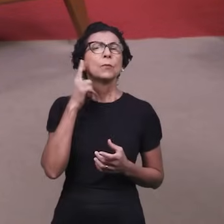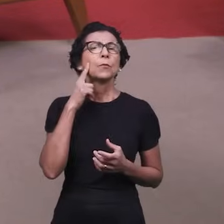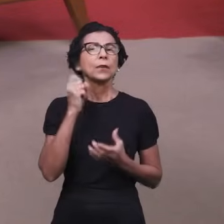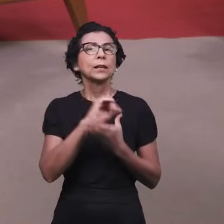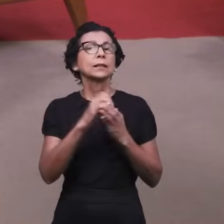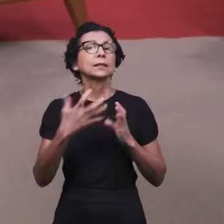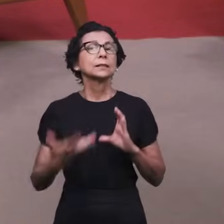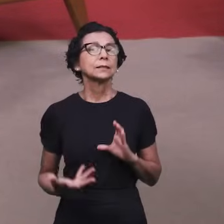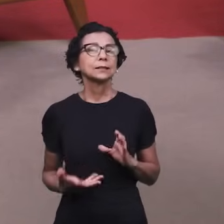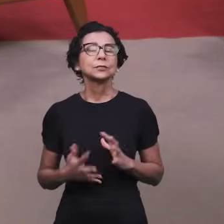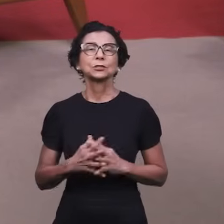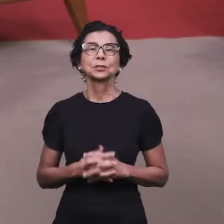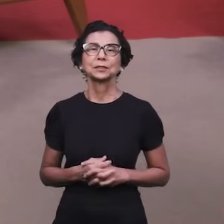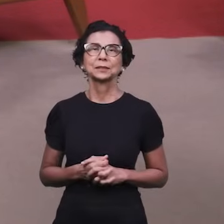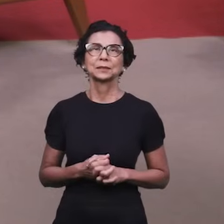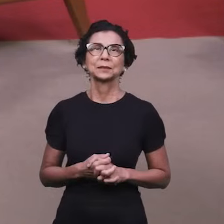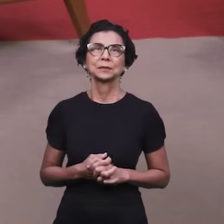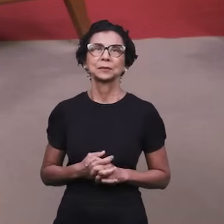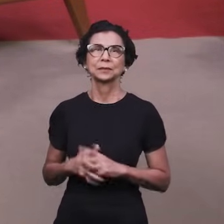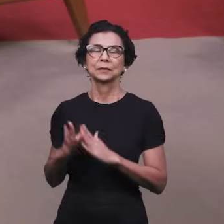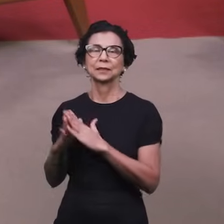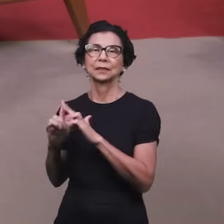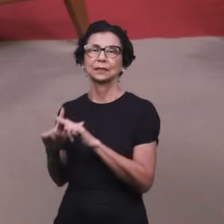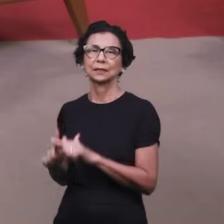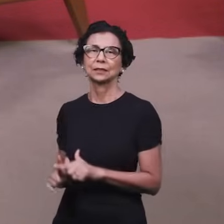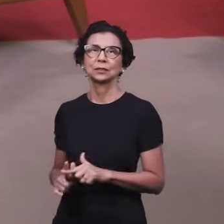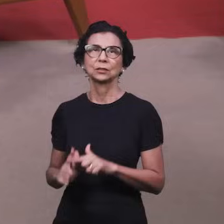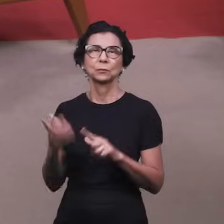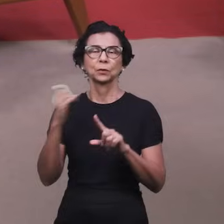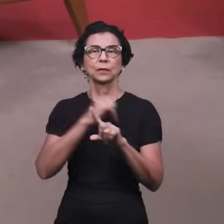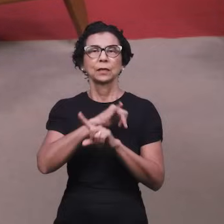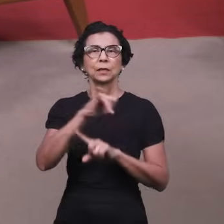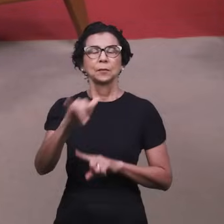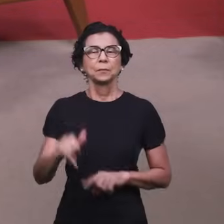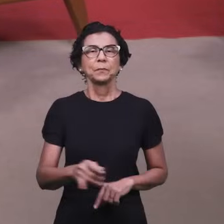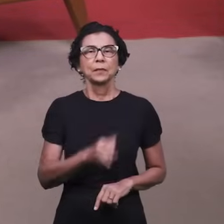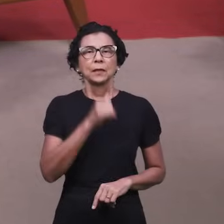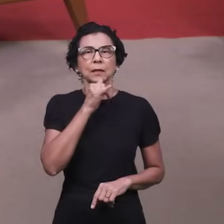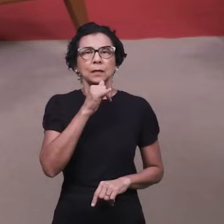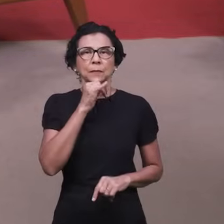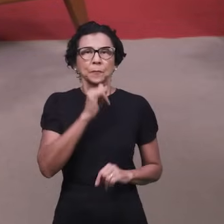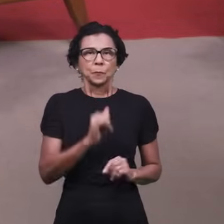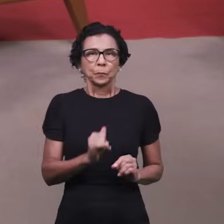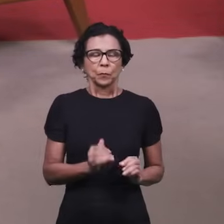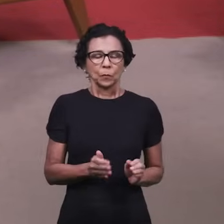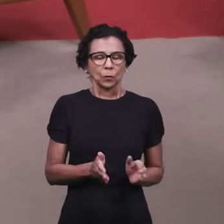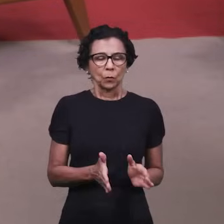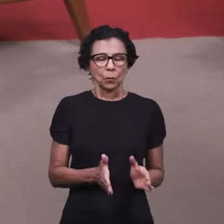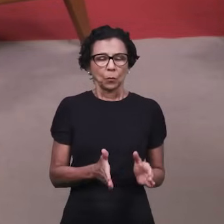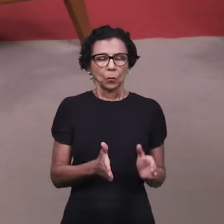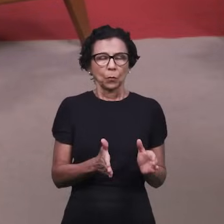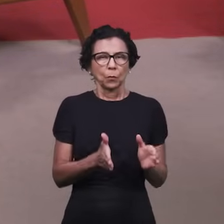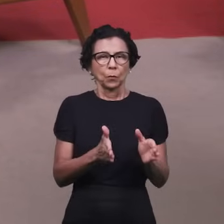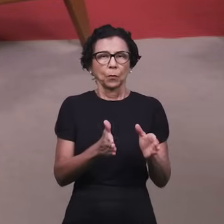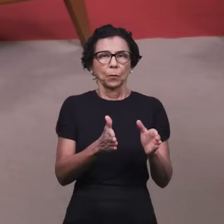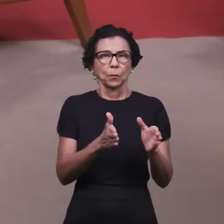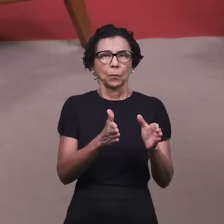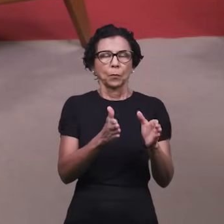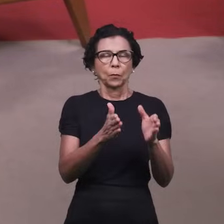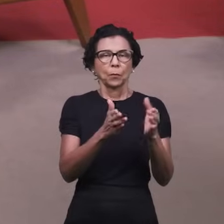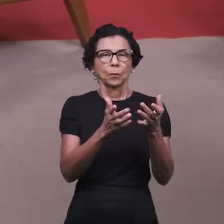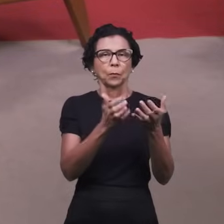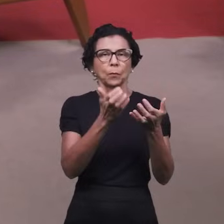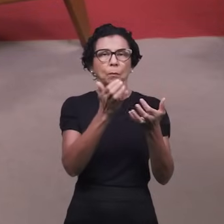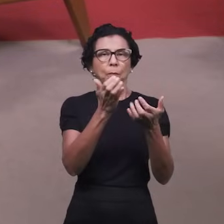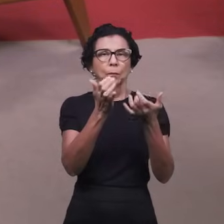as características da igreja fiel profeticamente? Eu vou falar primeiro aqui, as colunas de fumaça, que falam